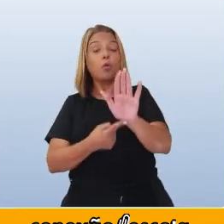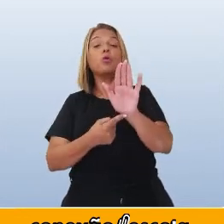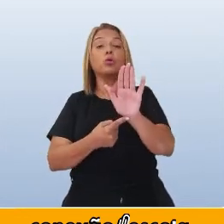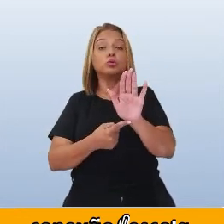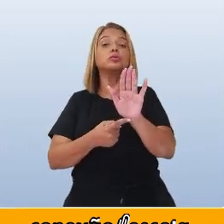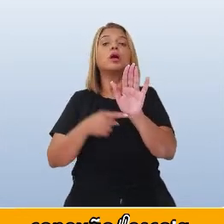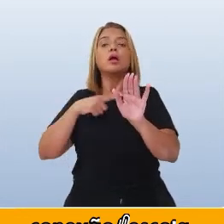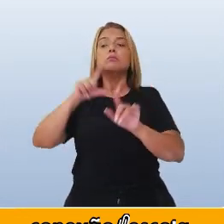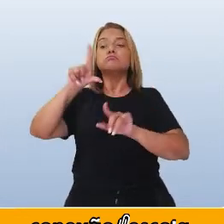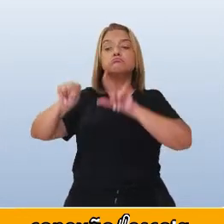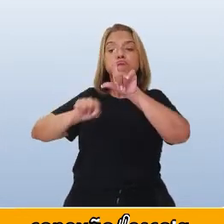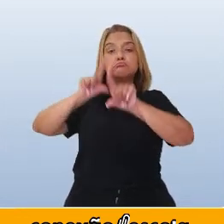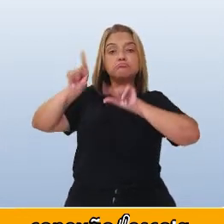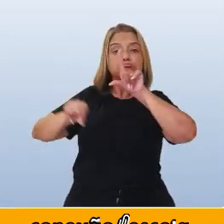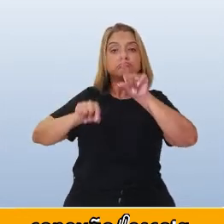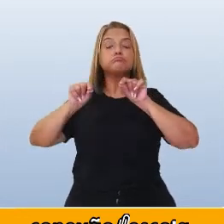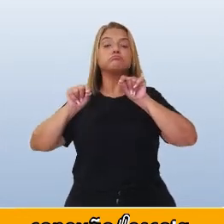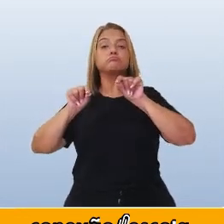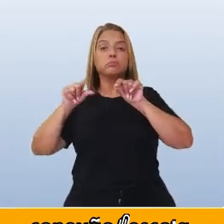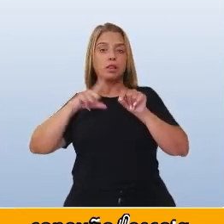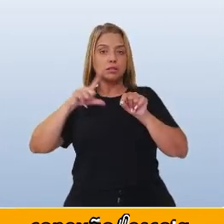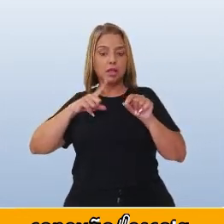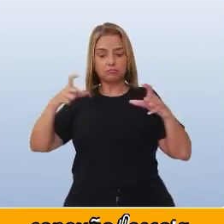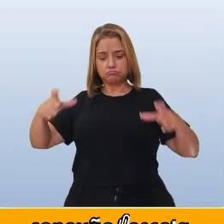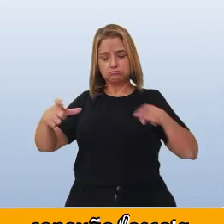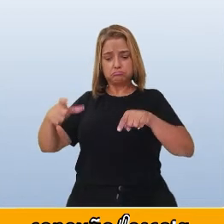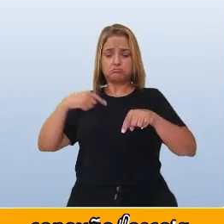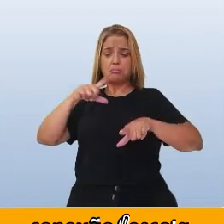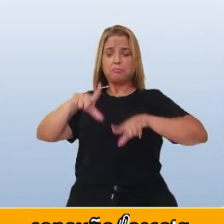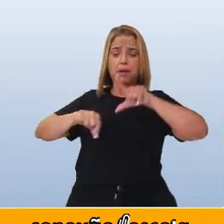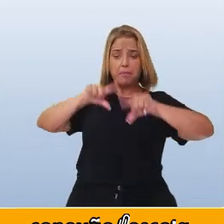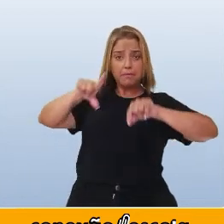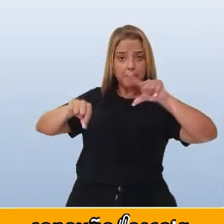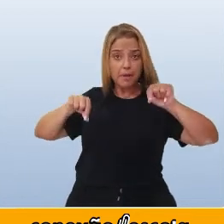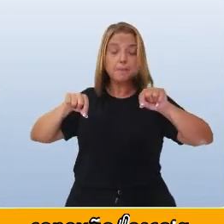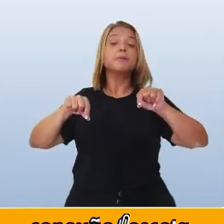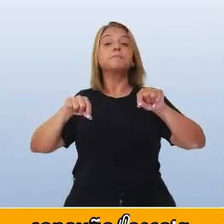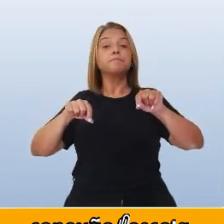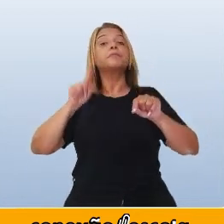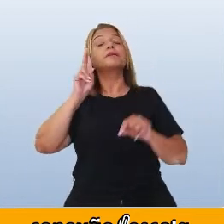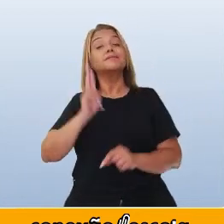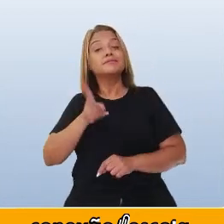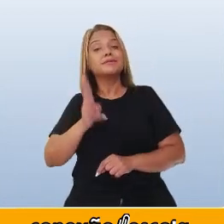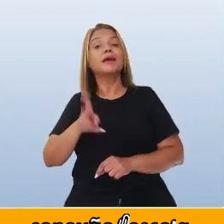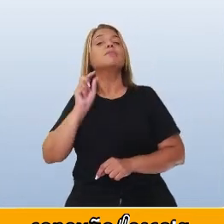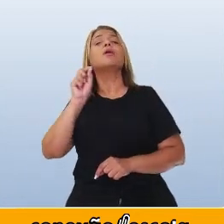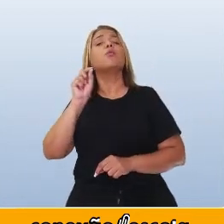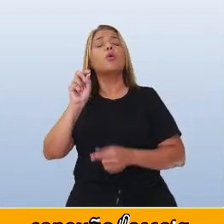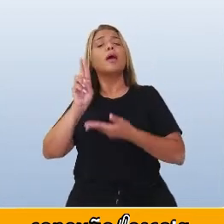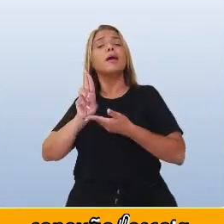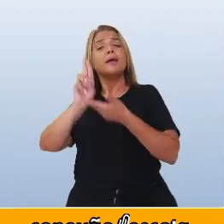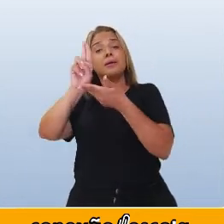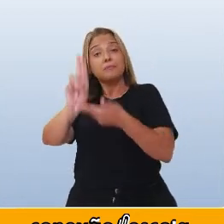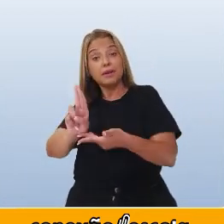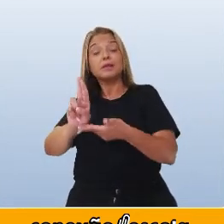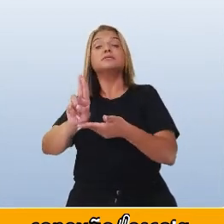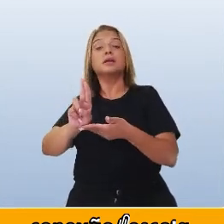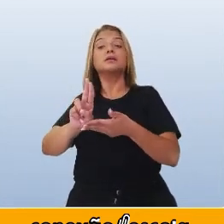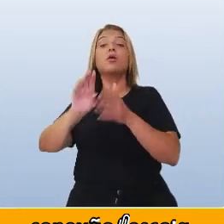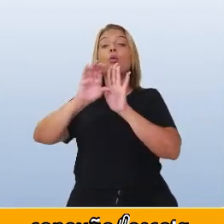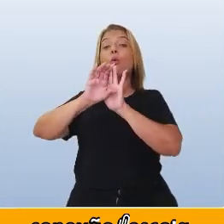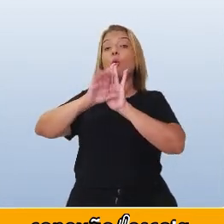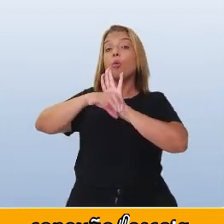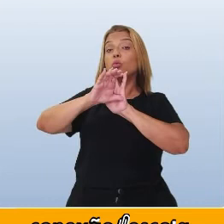ou selecionada na fração, ou vai sempre se referir àquilo no qual o